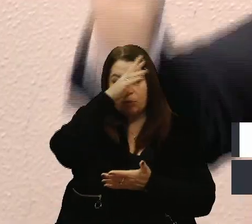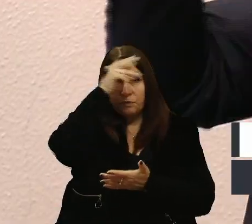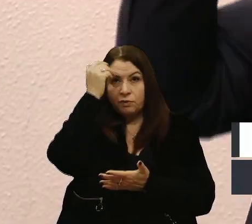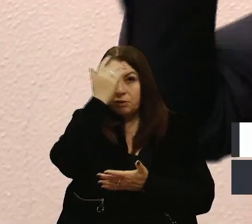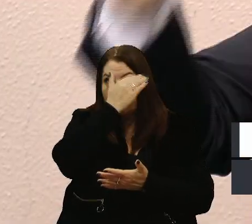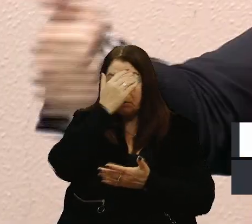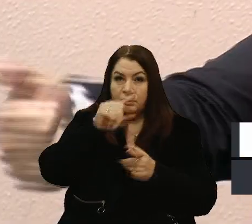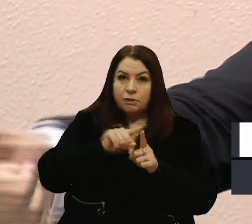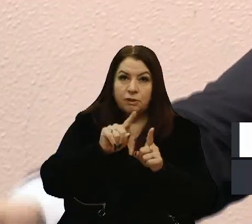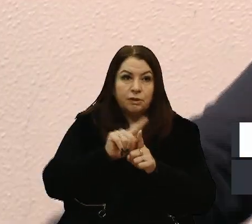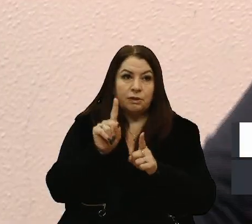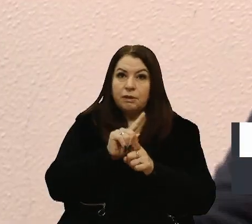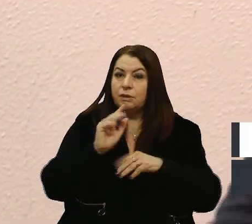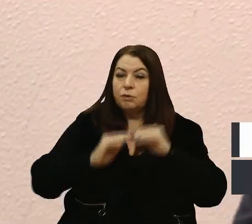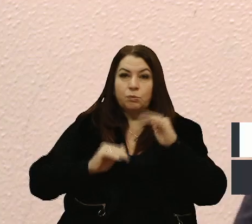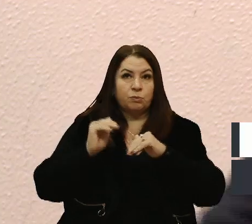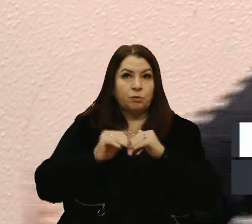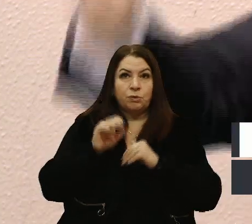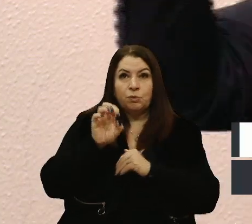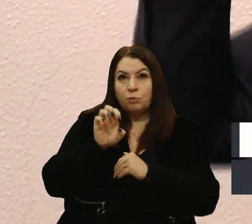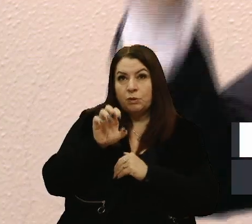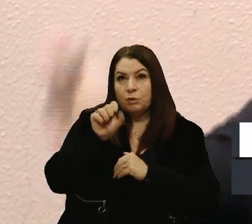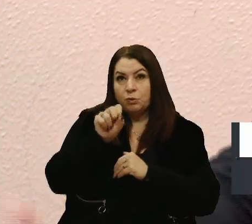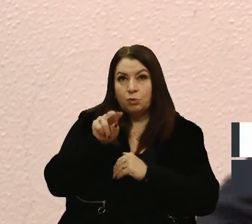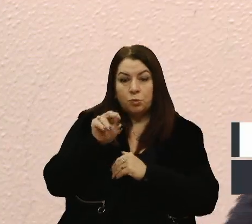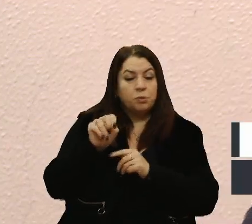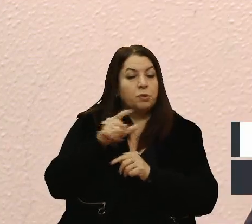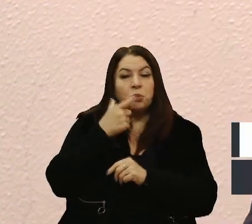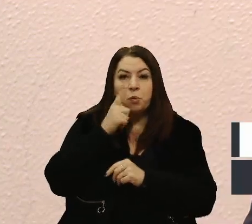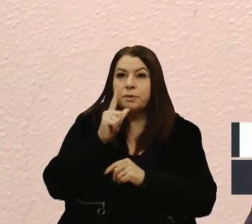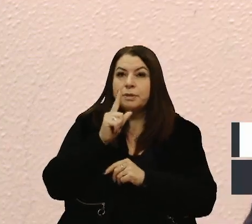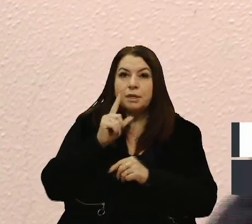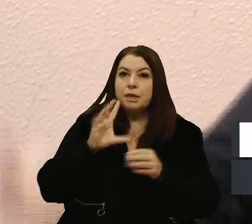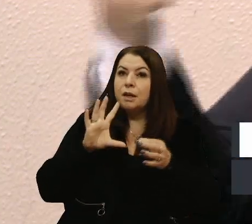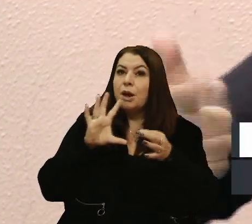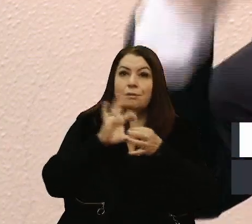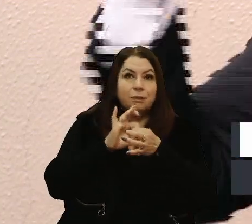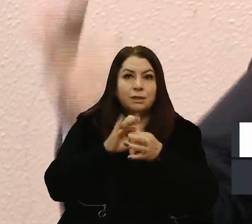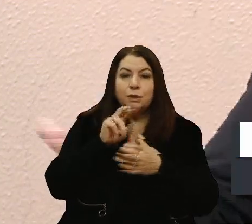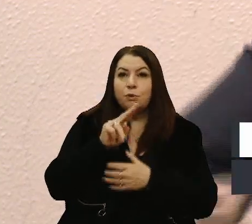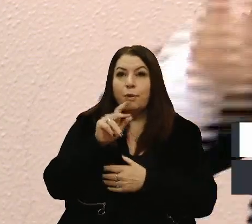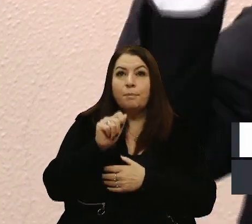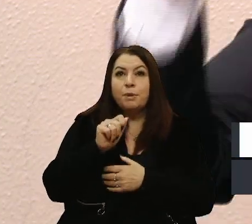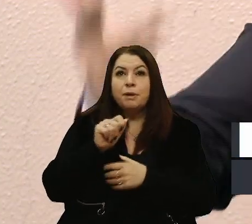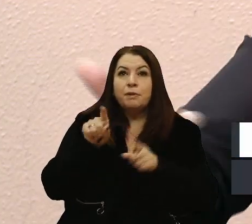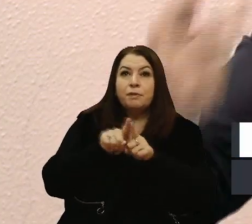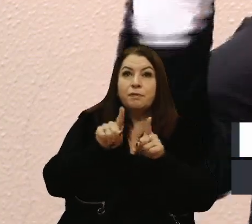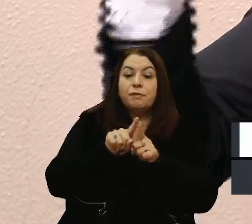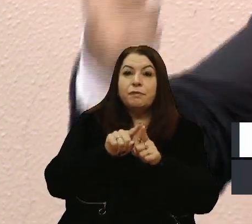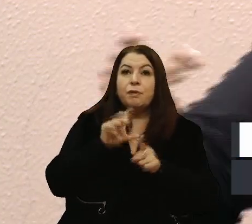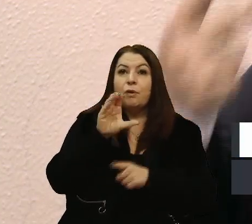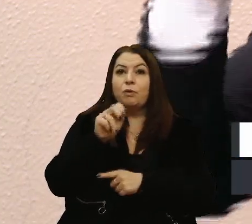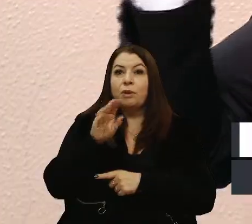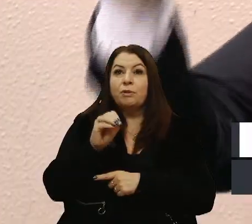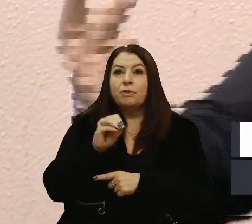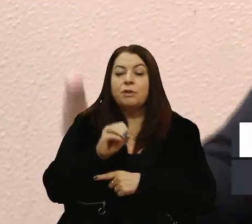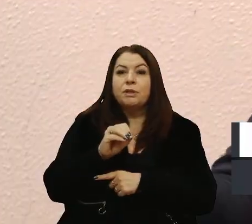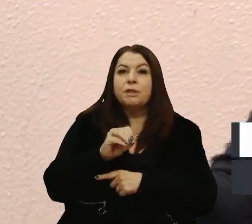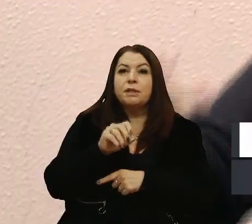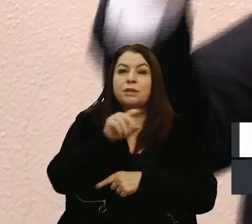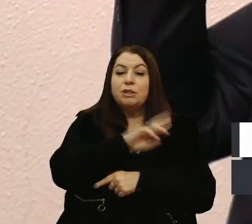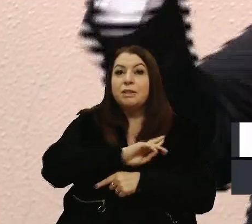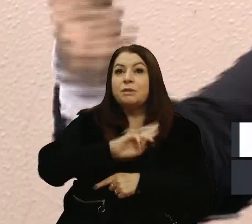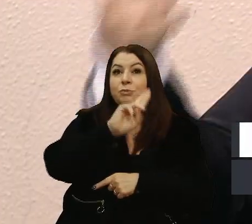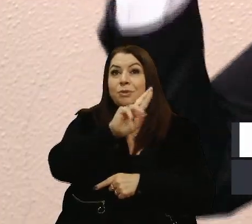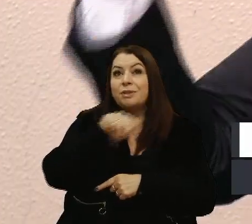Adiló, que não implantou o ESUS, que não conseguiu credenciar a UPA e foi coroada com o cargo de